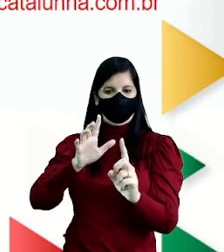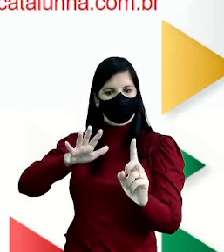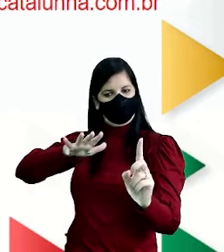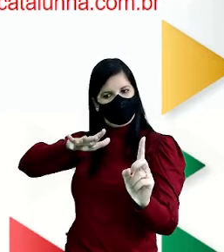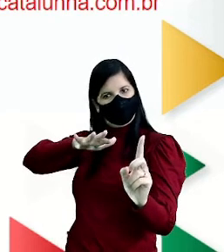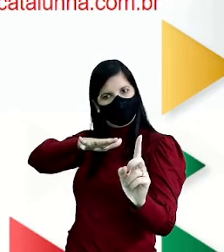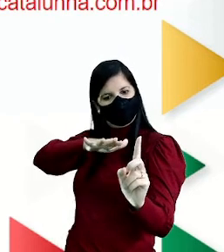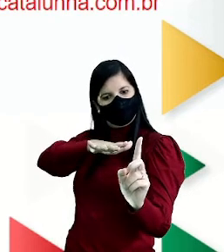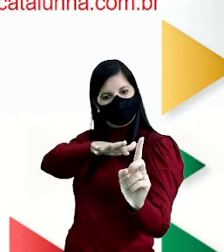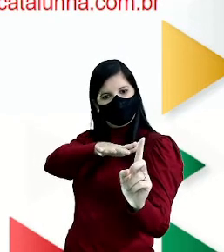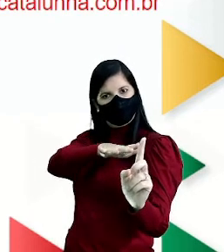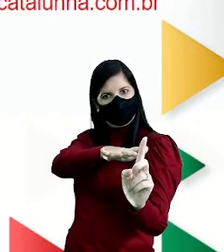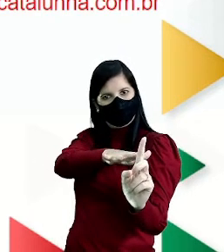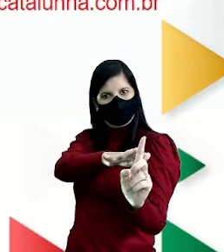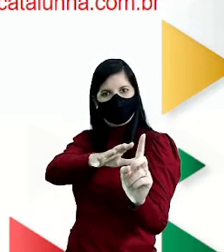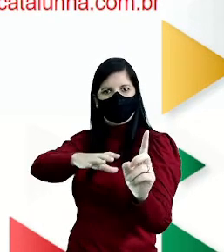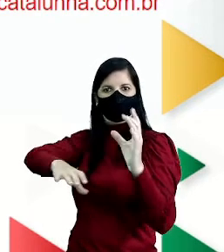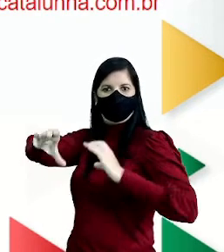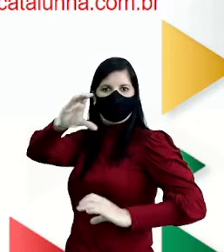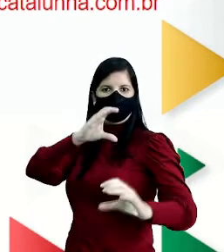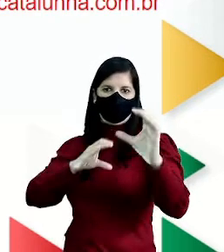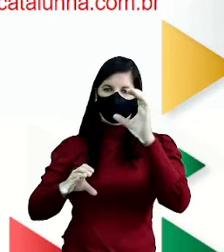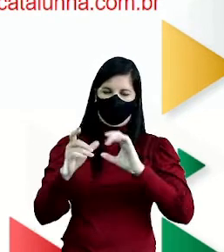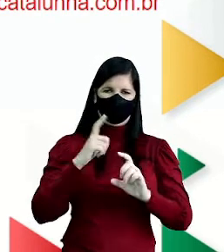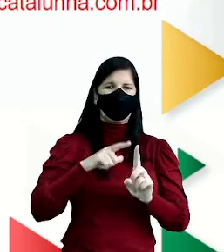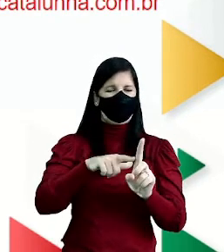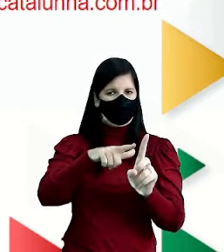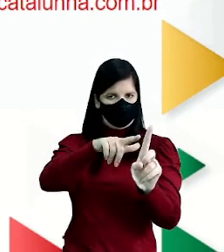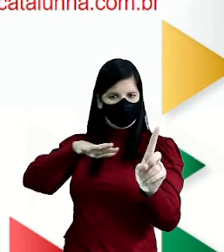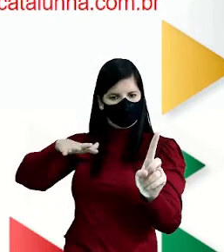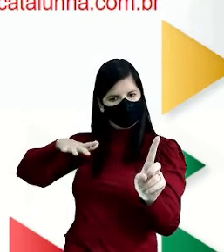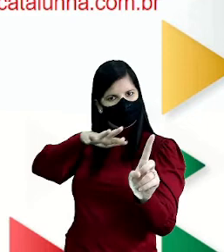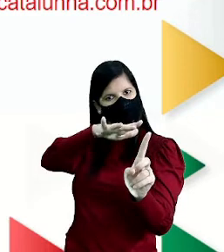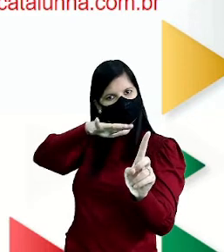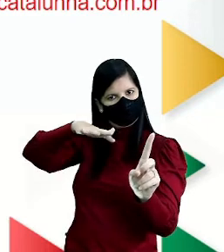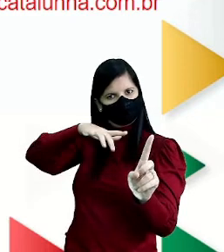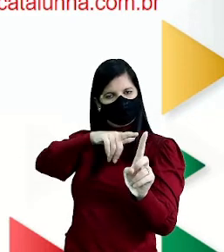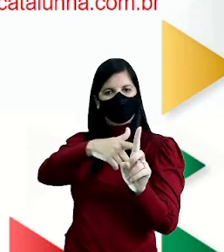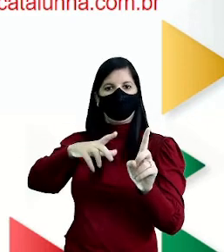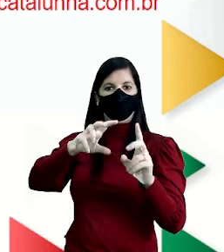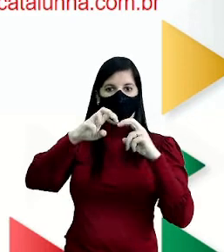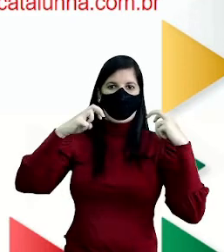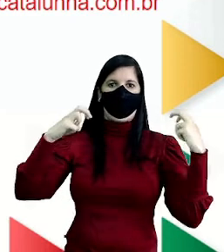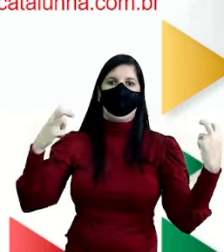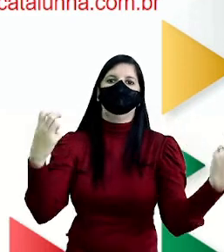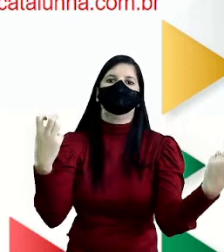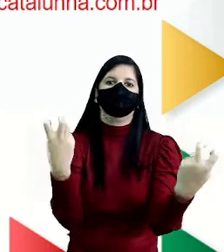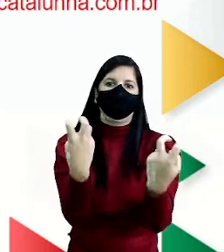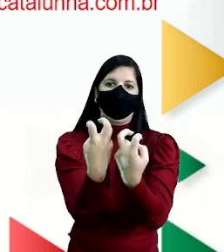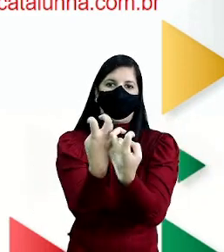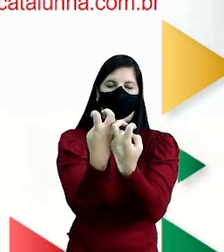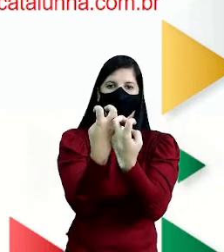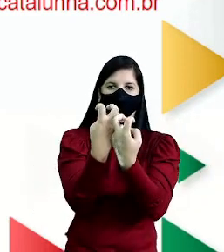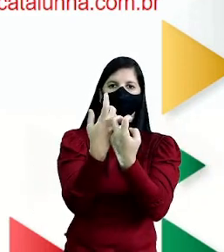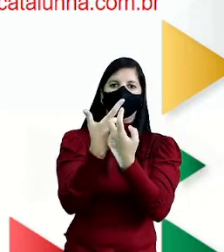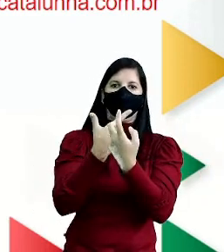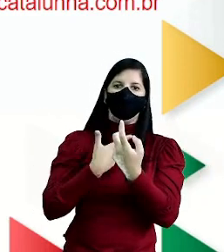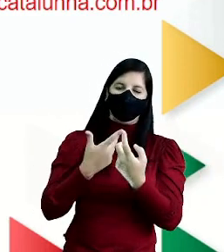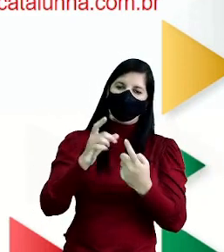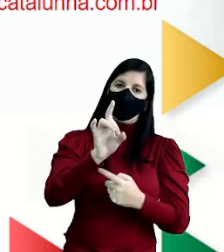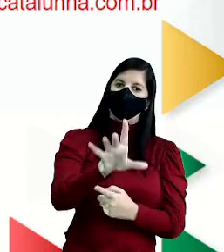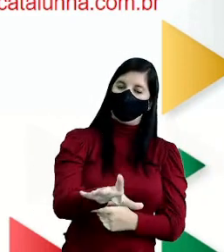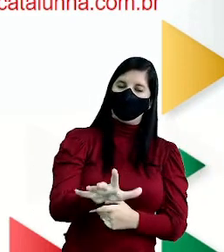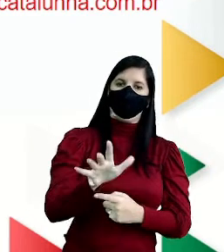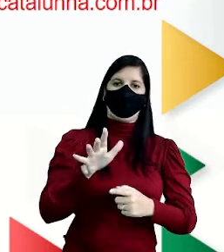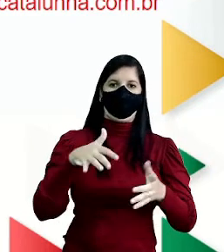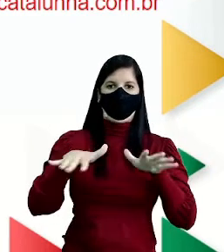expressões nas mãos dos participantes. Apesar de ter um líder, né, como essa é uma dança circular, né, então já significa também,